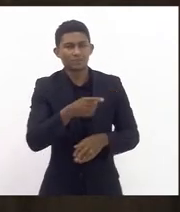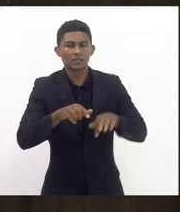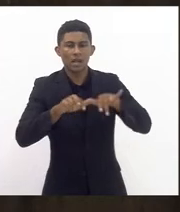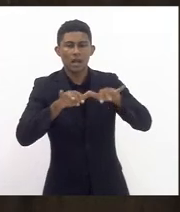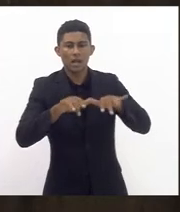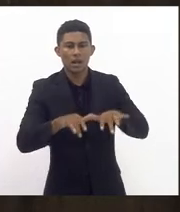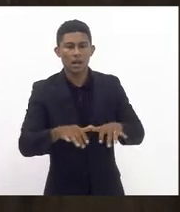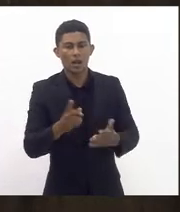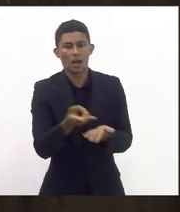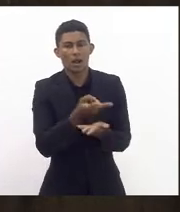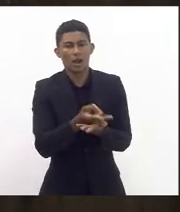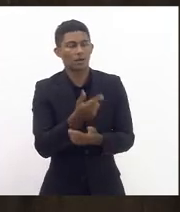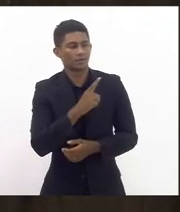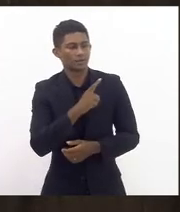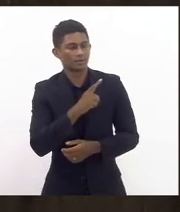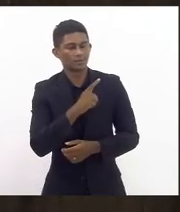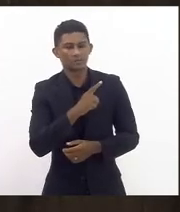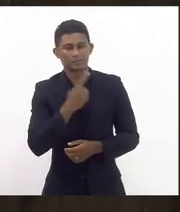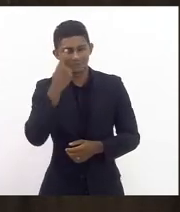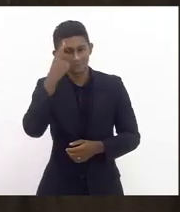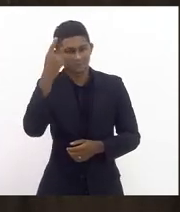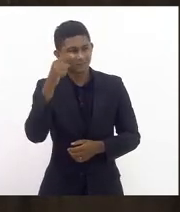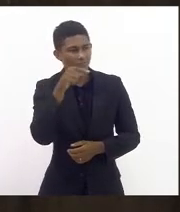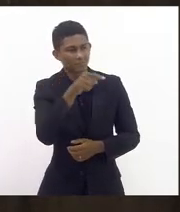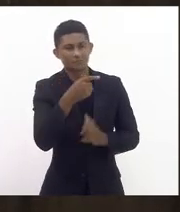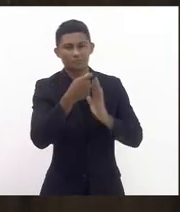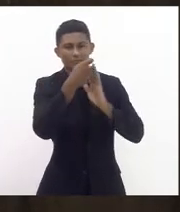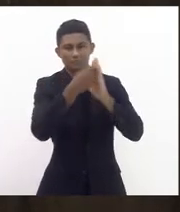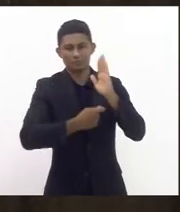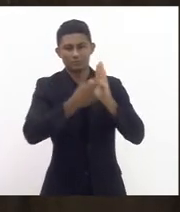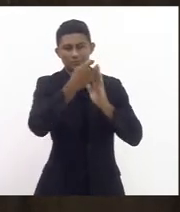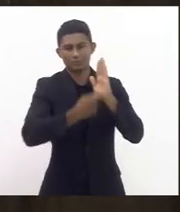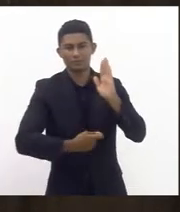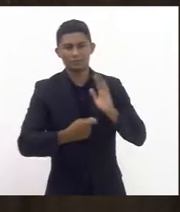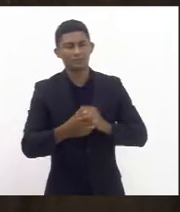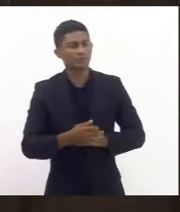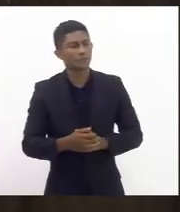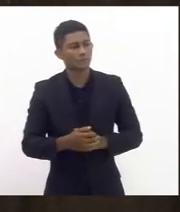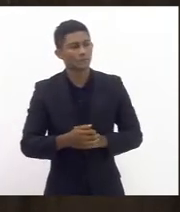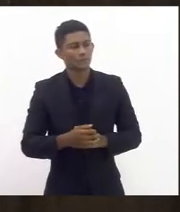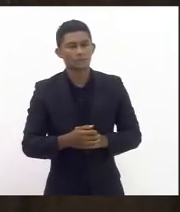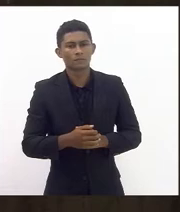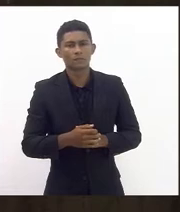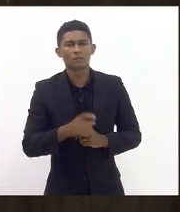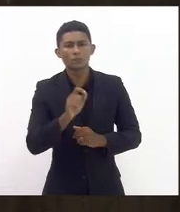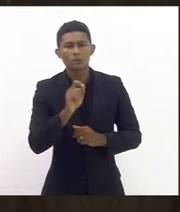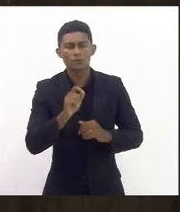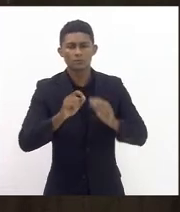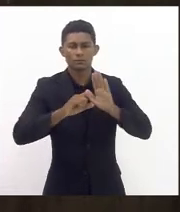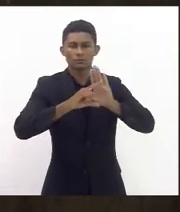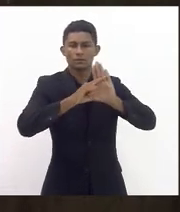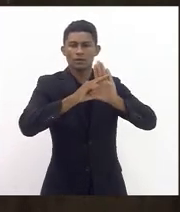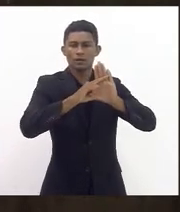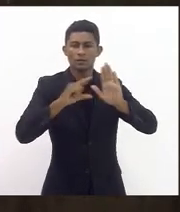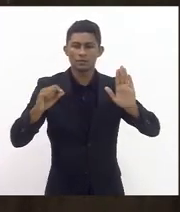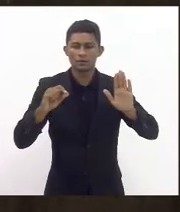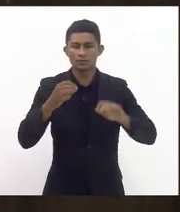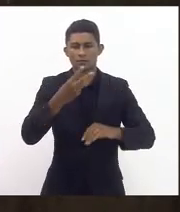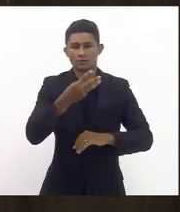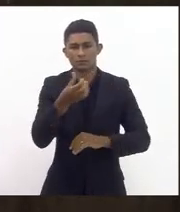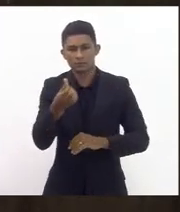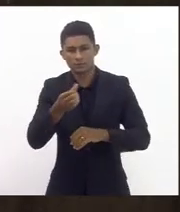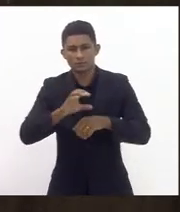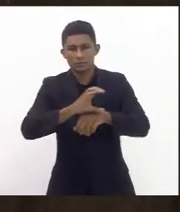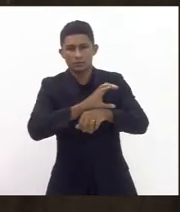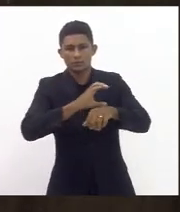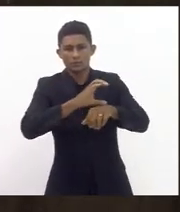digitação que ficou nos termos, senhor presidente, ficou escrito nos termos do artigo 36 da Constituição do